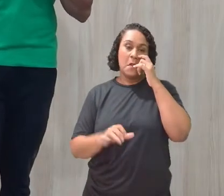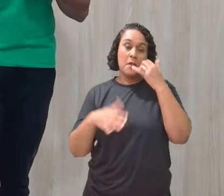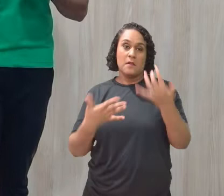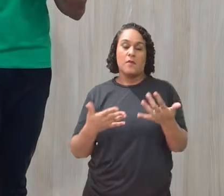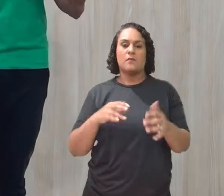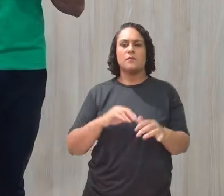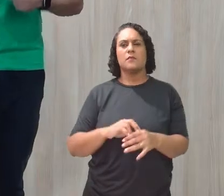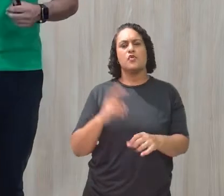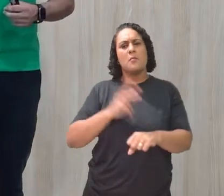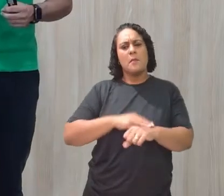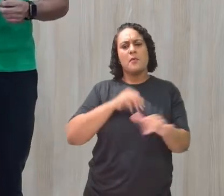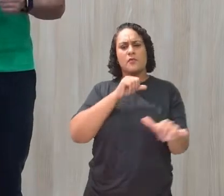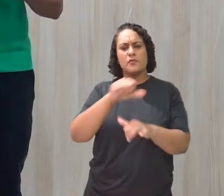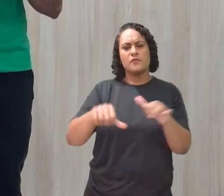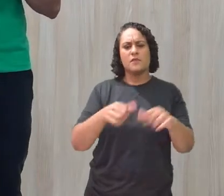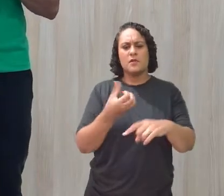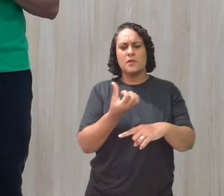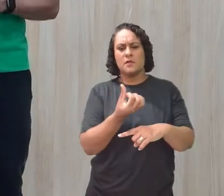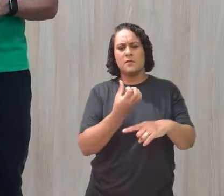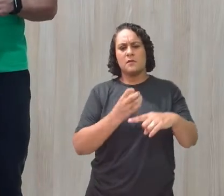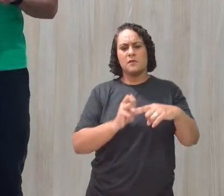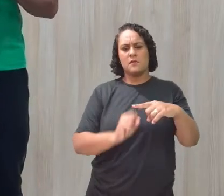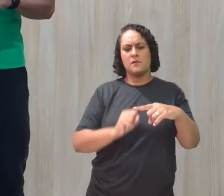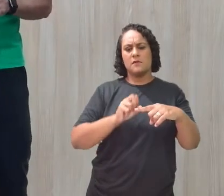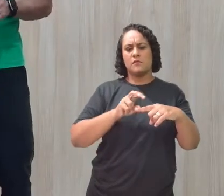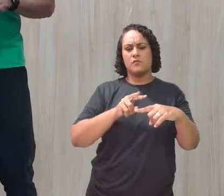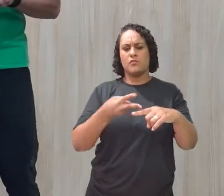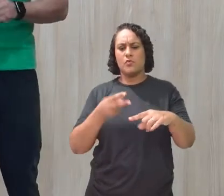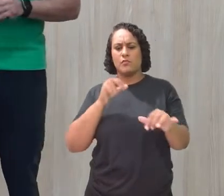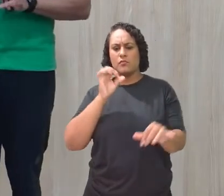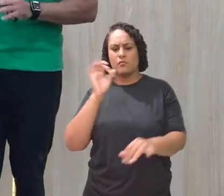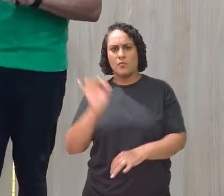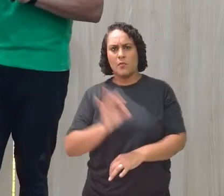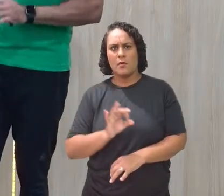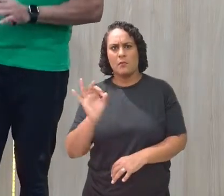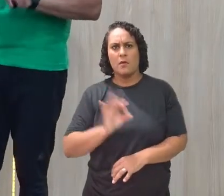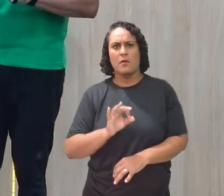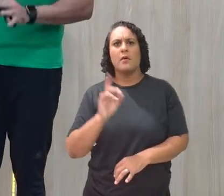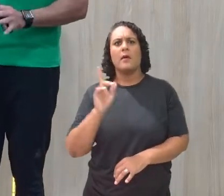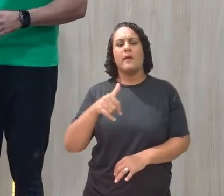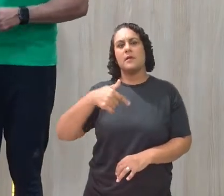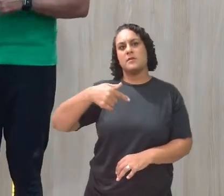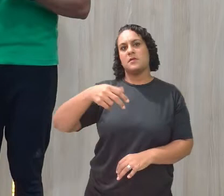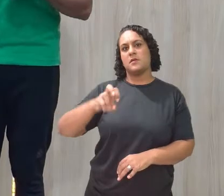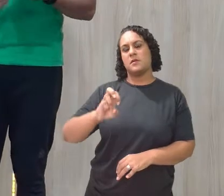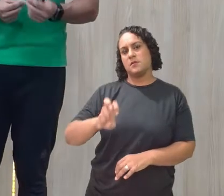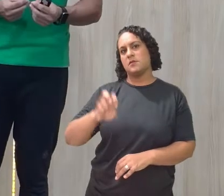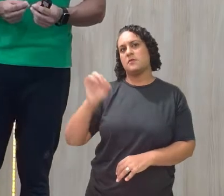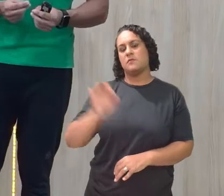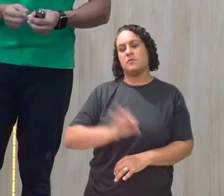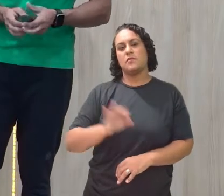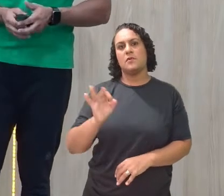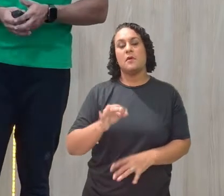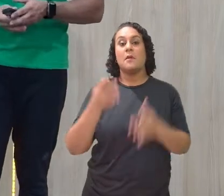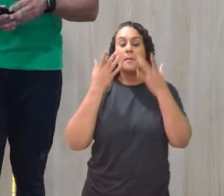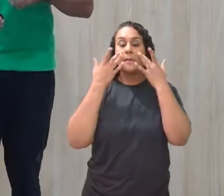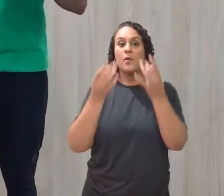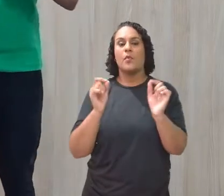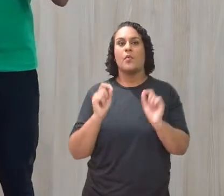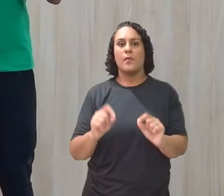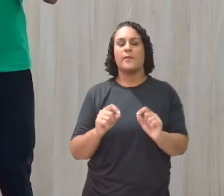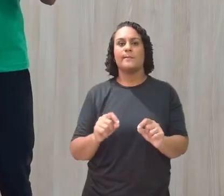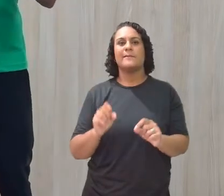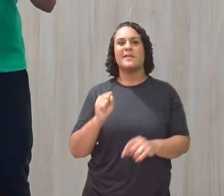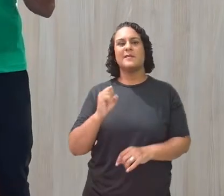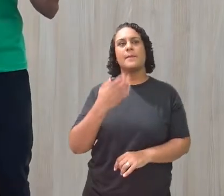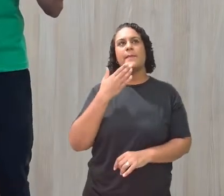transformei 6/8 em porcentagem, deu igual a 75%, beleza? Agora, note que, se eu pedisse